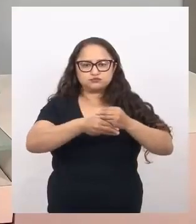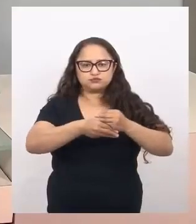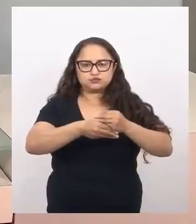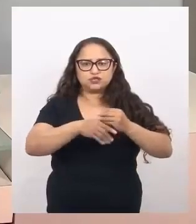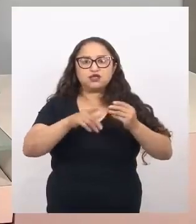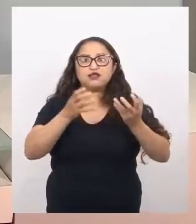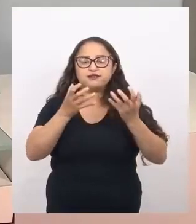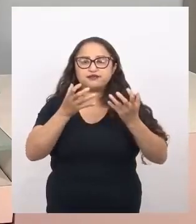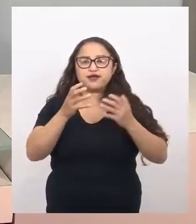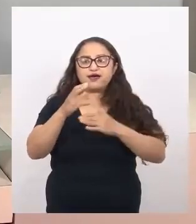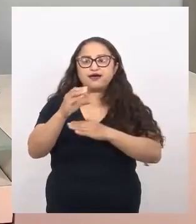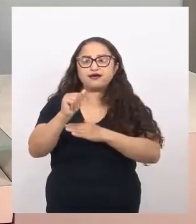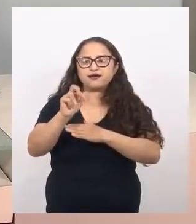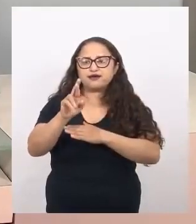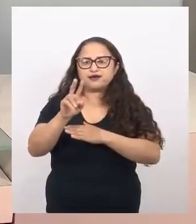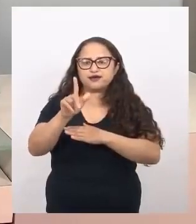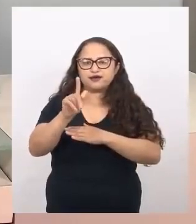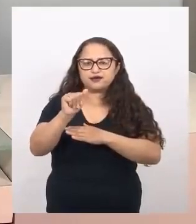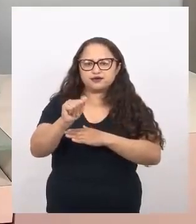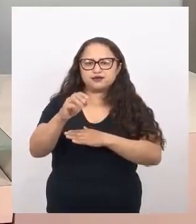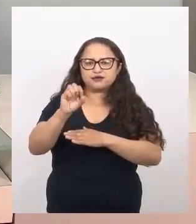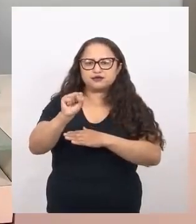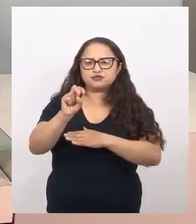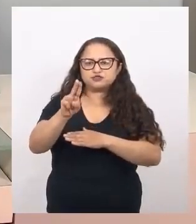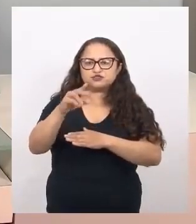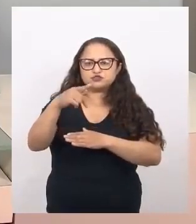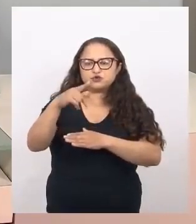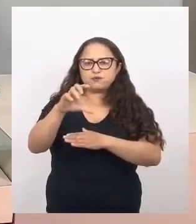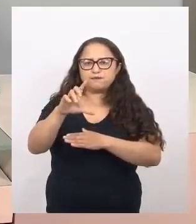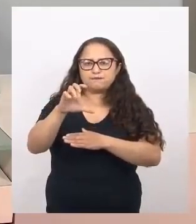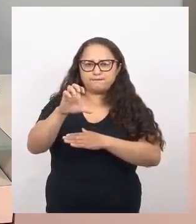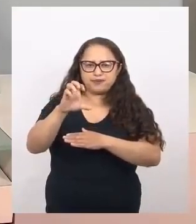carga suplementar, porque a jornada ele não está em exercício.